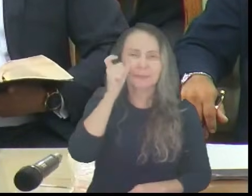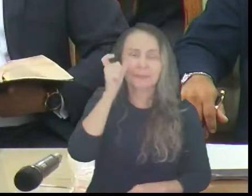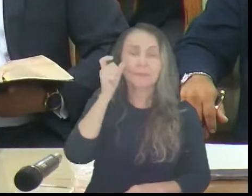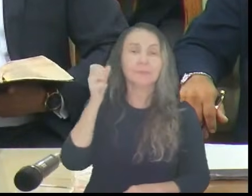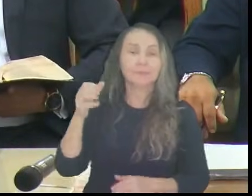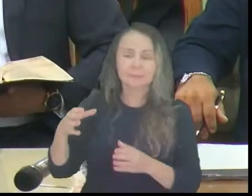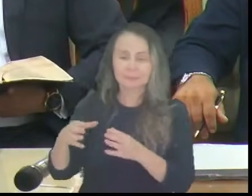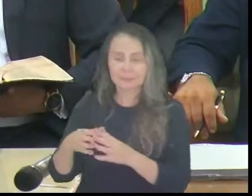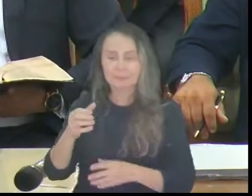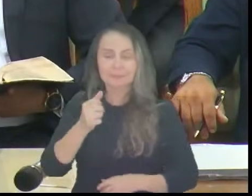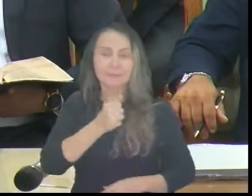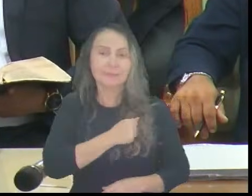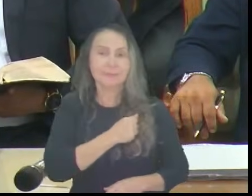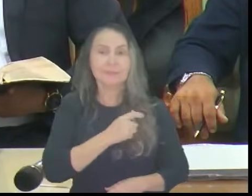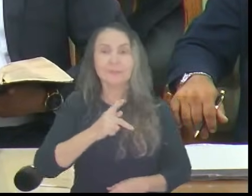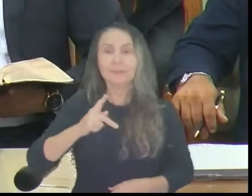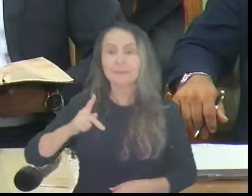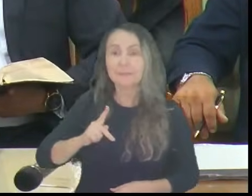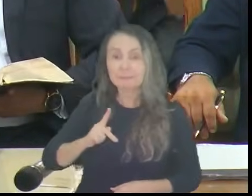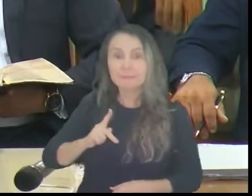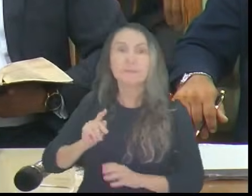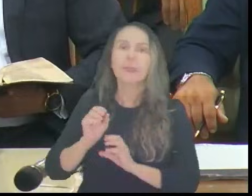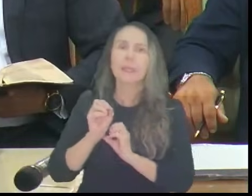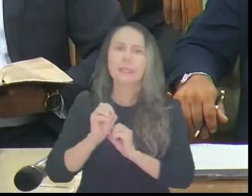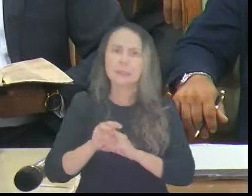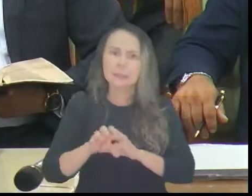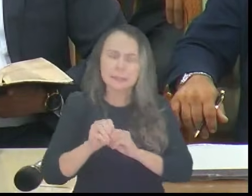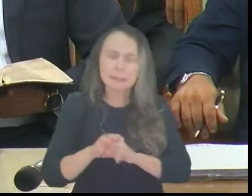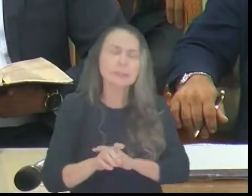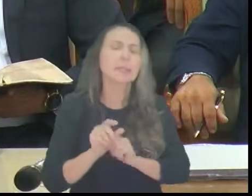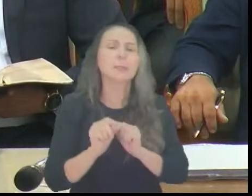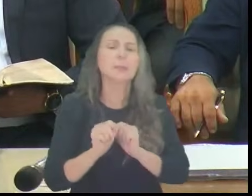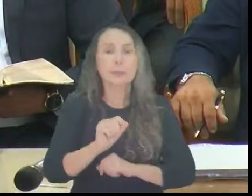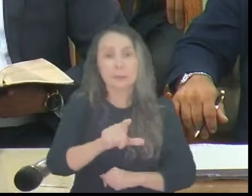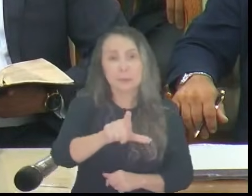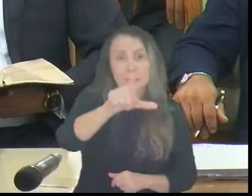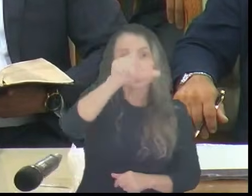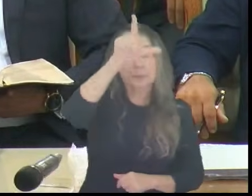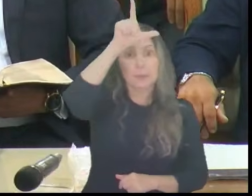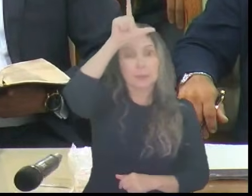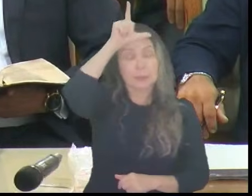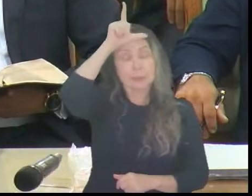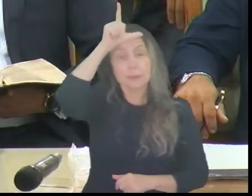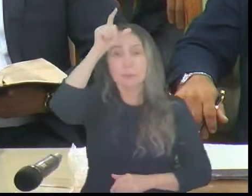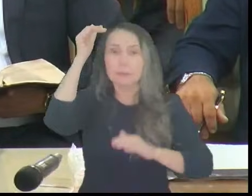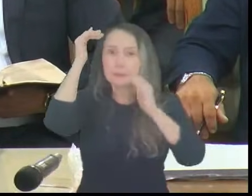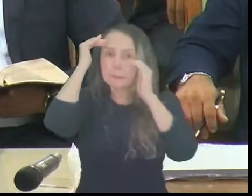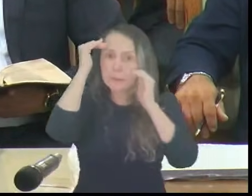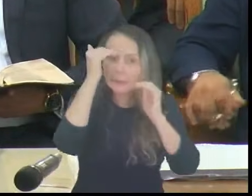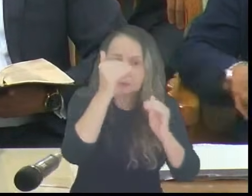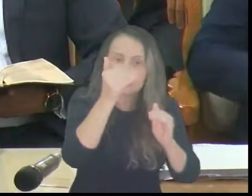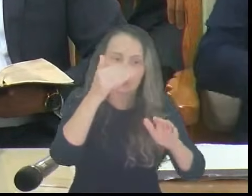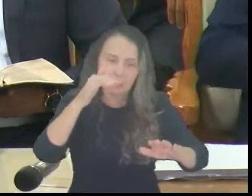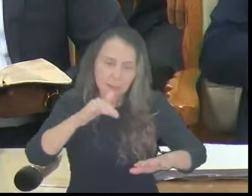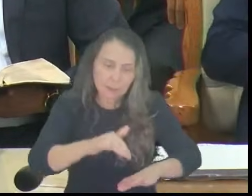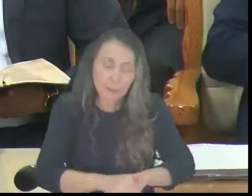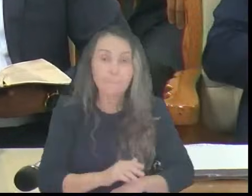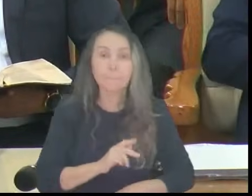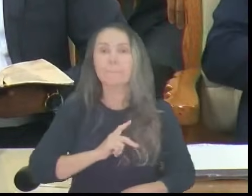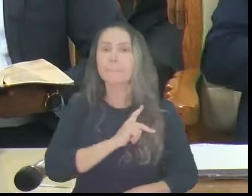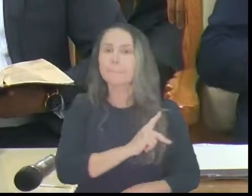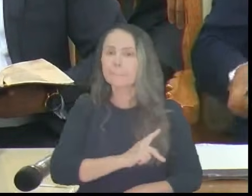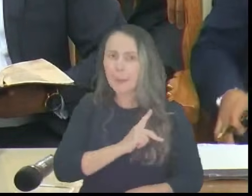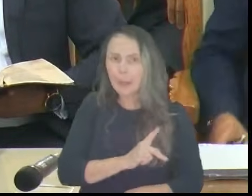apóstolos ensinaram a obedecer às autoridades. Os apóstolos ensinaram a obedecer às autoridades. Paulo ensinou,